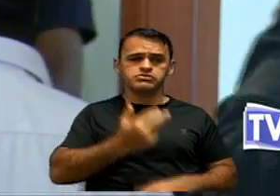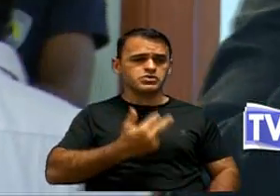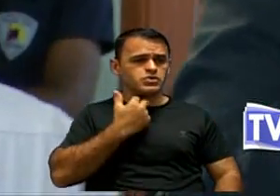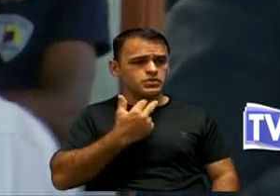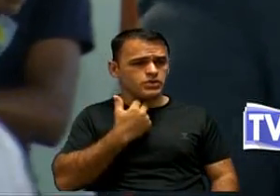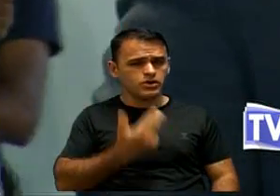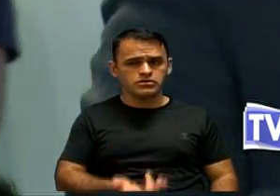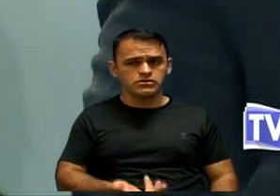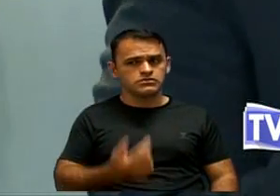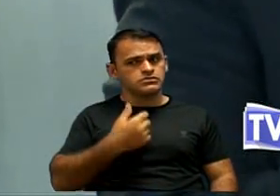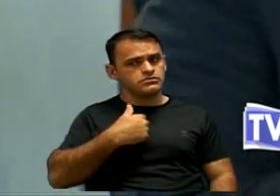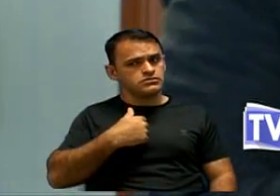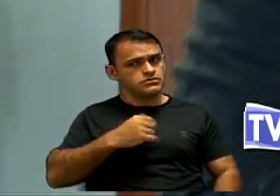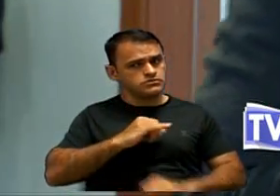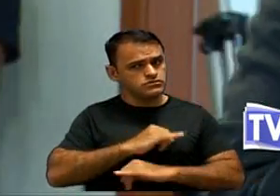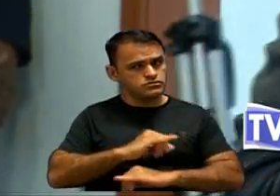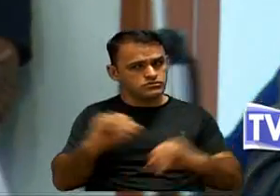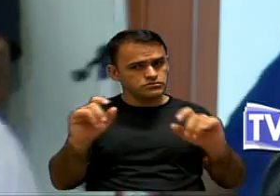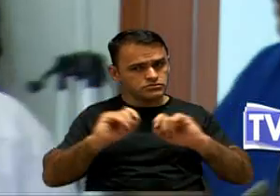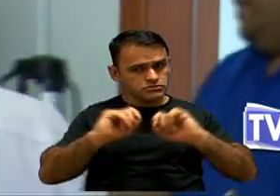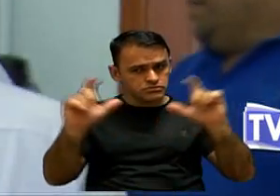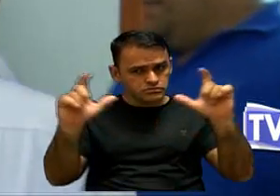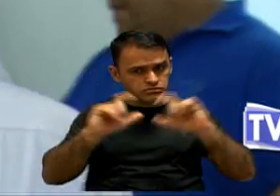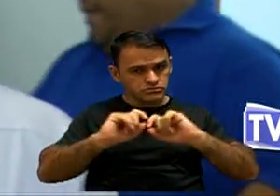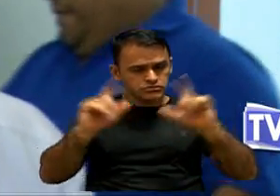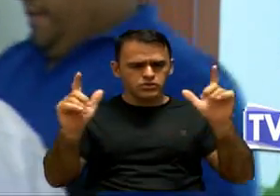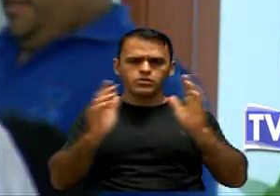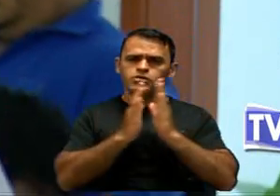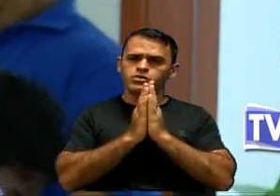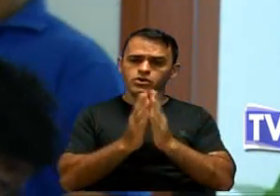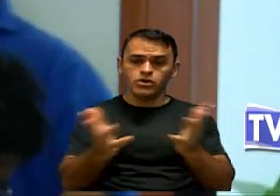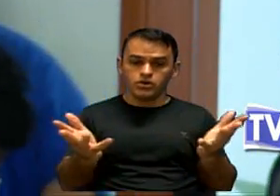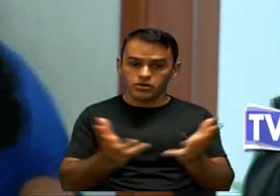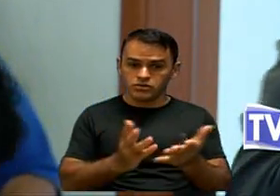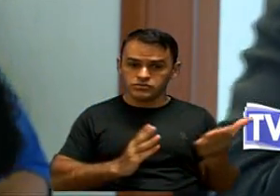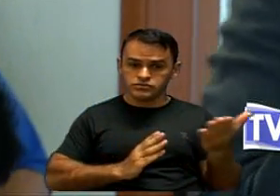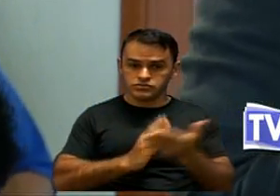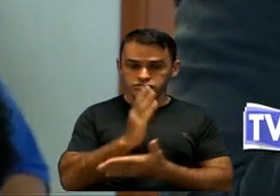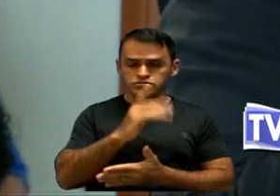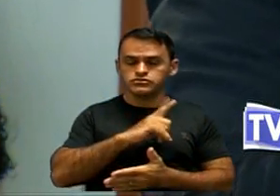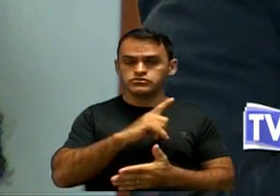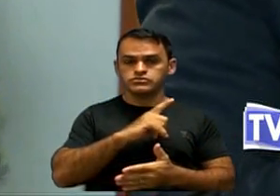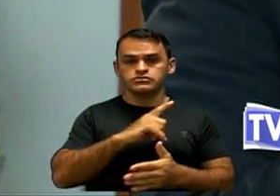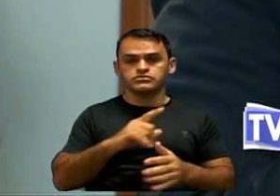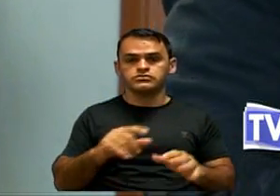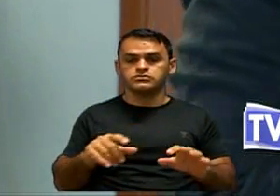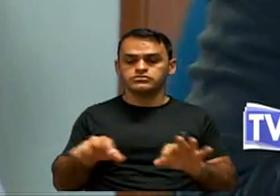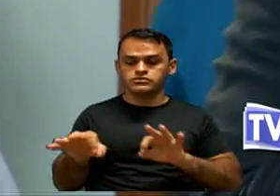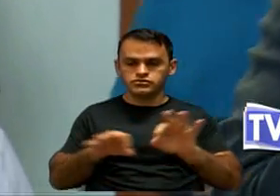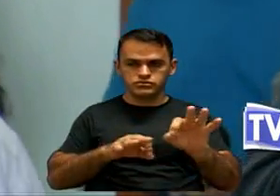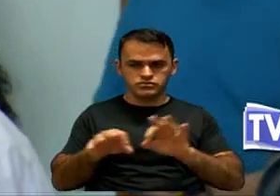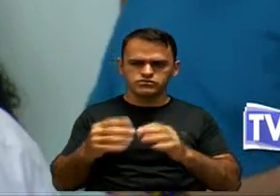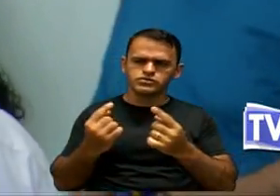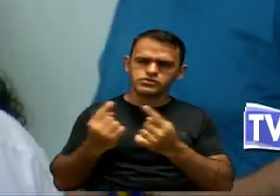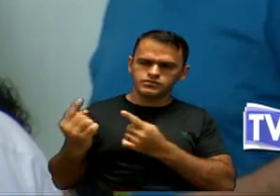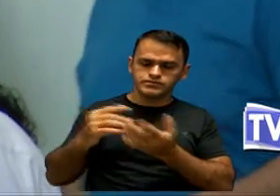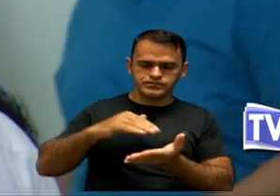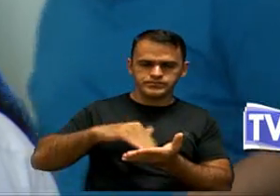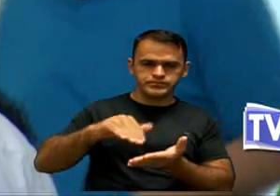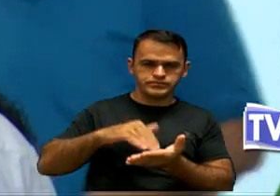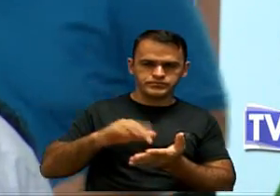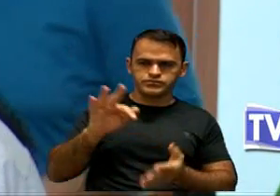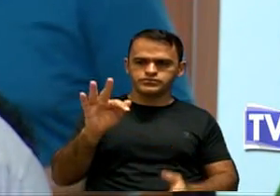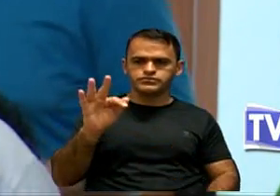Quero aqui chamar a atenção dos colegas para que aprove agora, porque foi criado um excedente. Conversando com o secretário